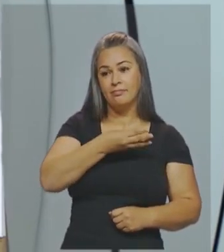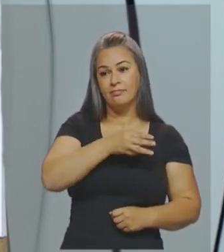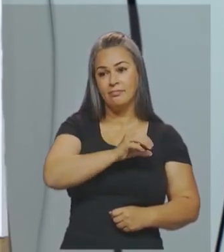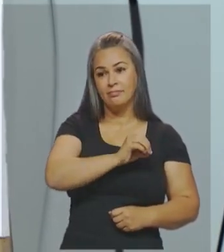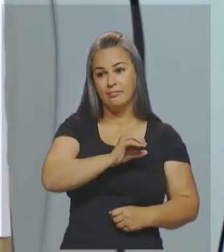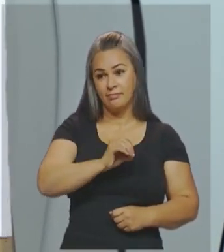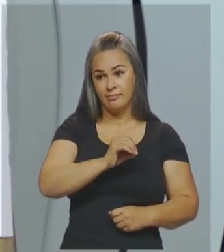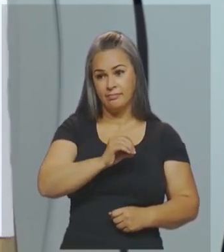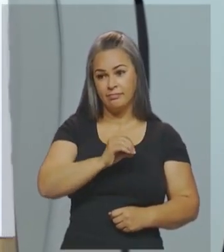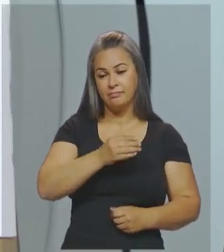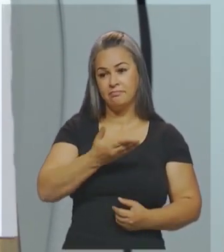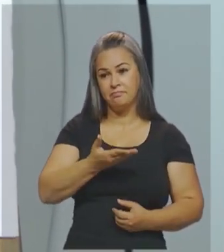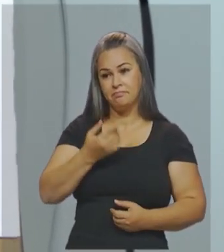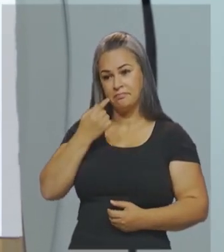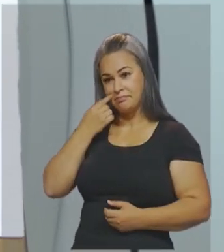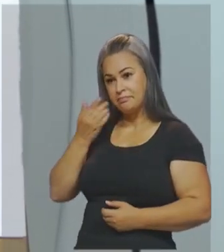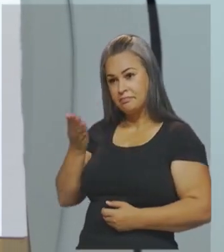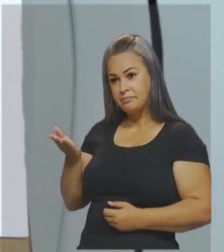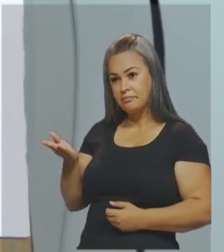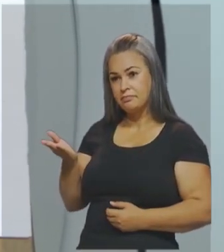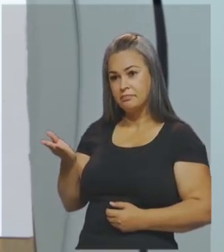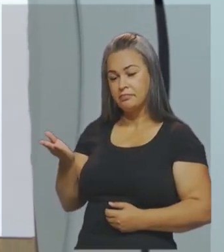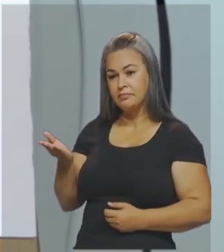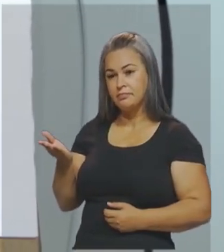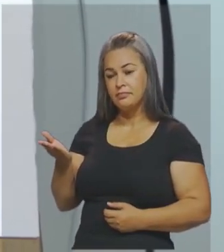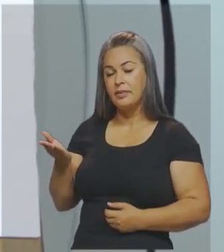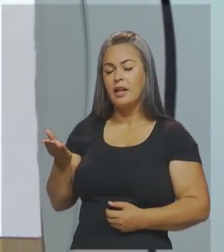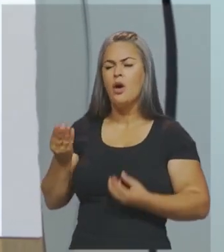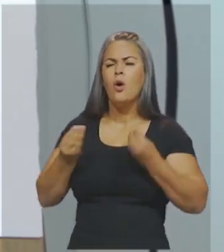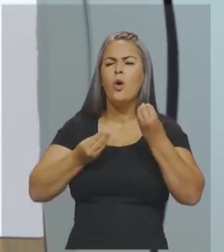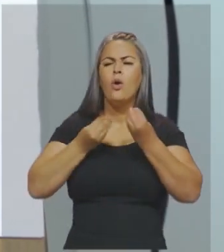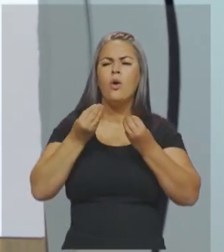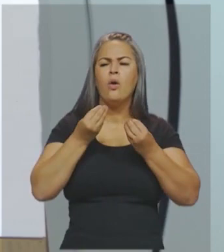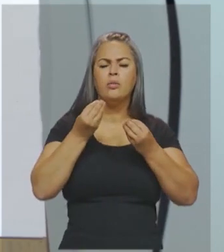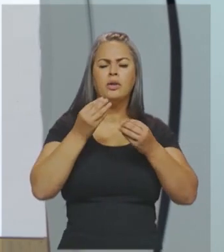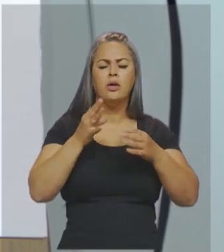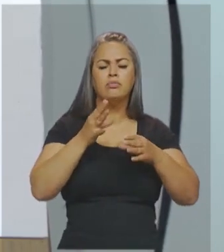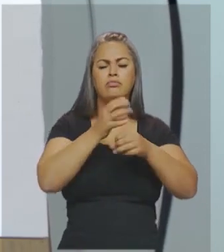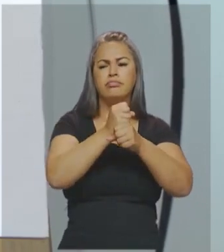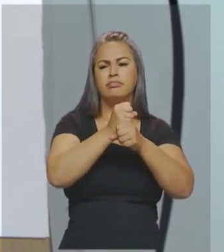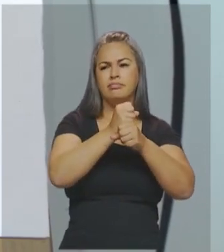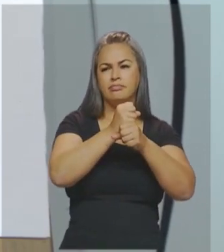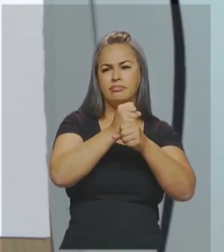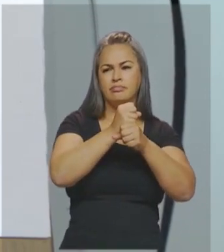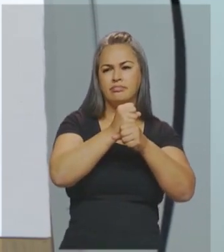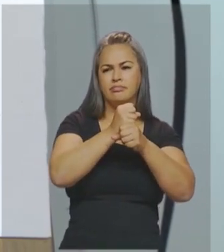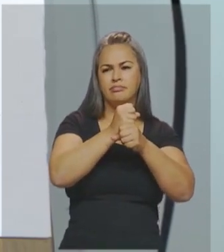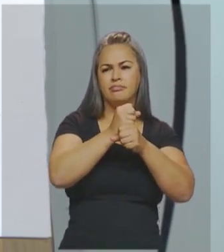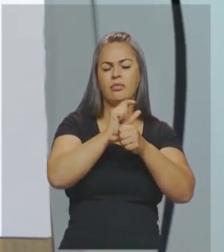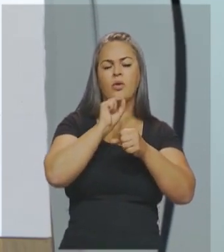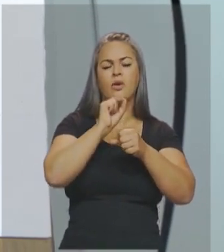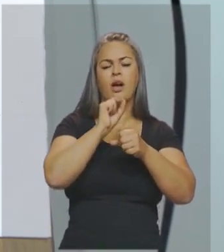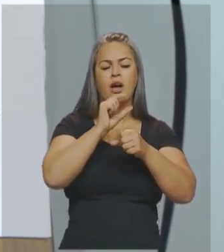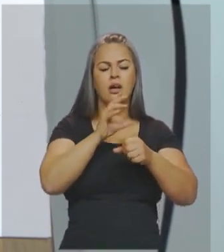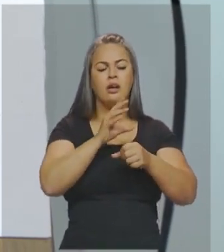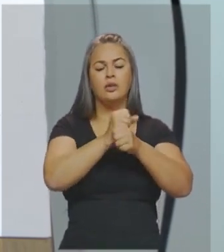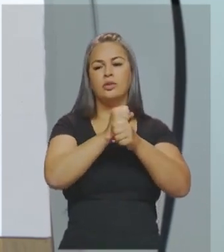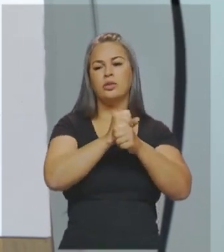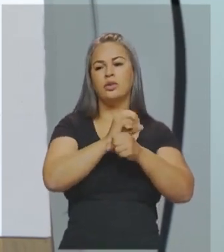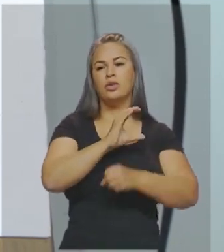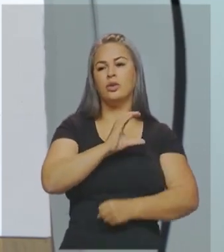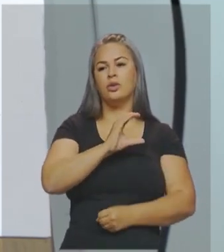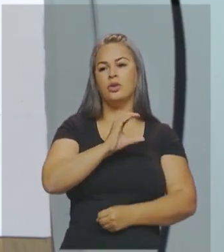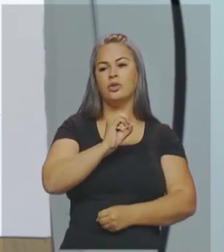eu compor esse número, é ajuntar todos esses números, é juntar ou ajuntar, que tem tudo o